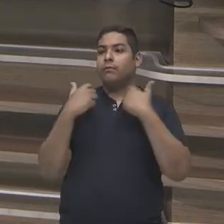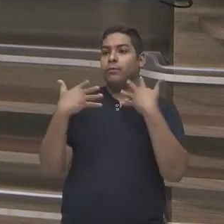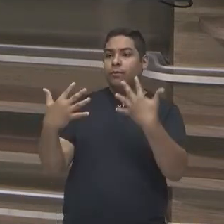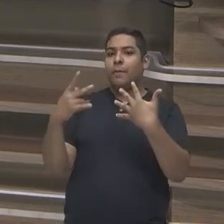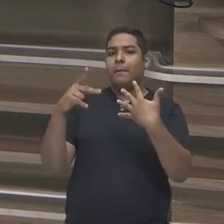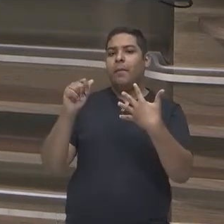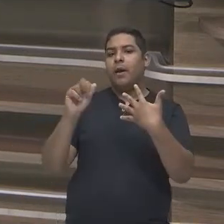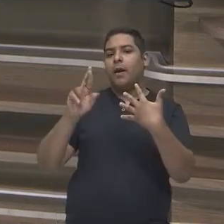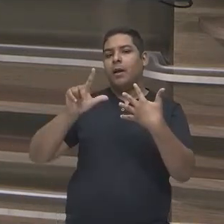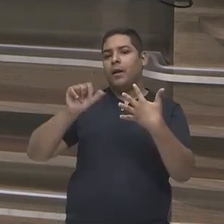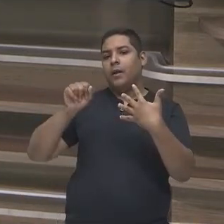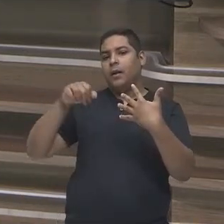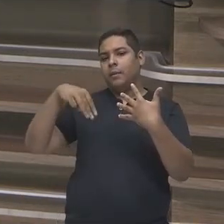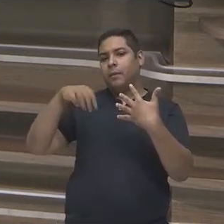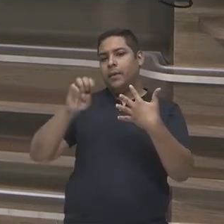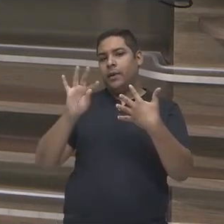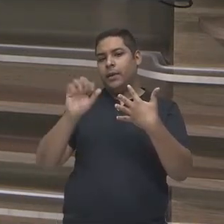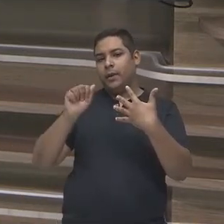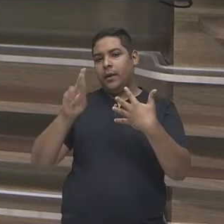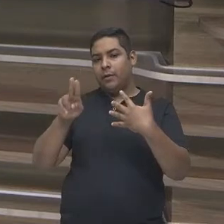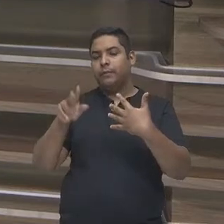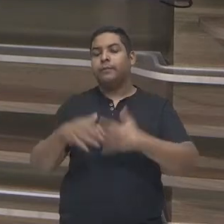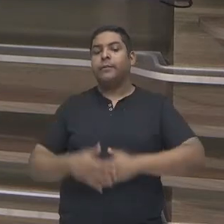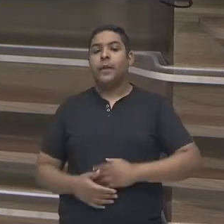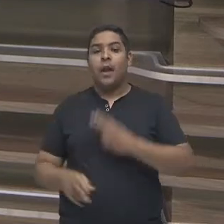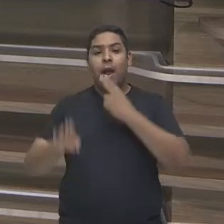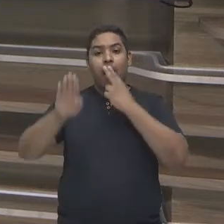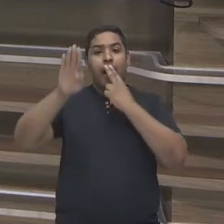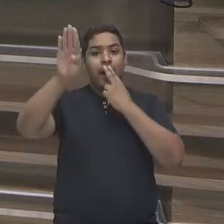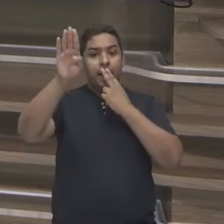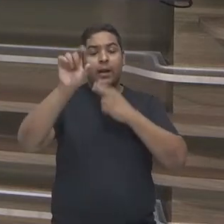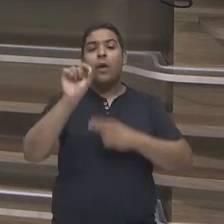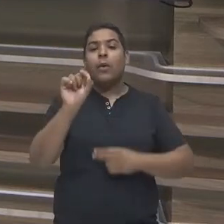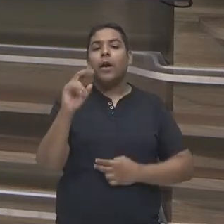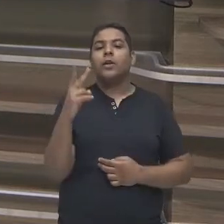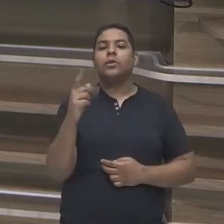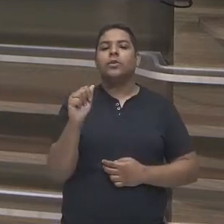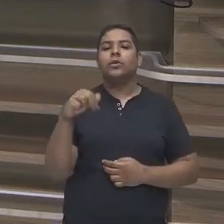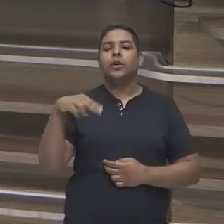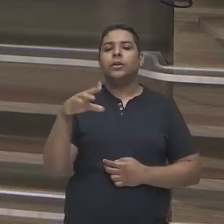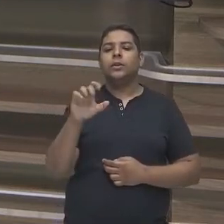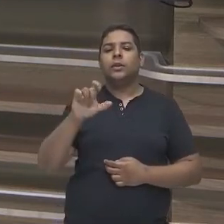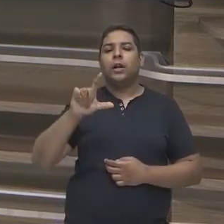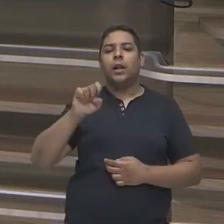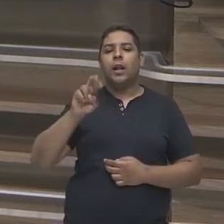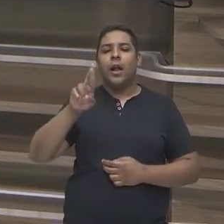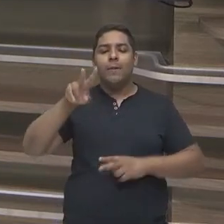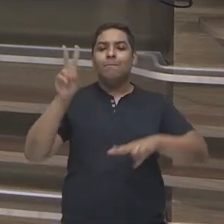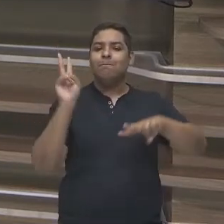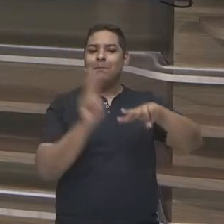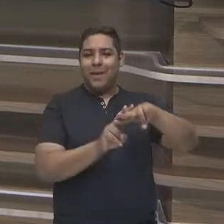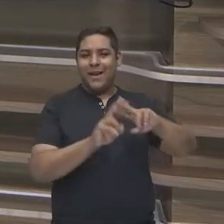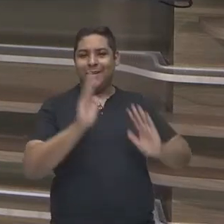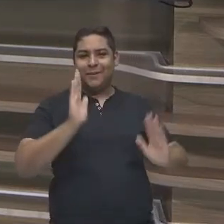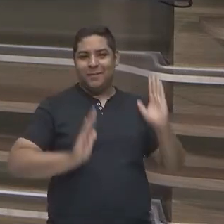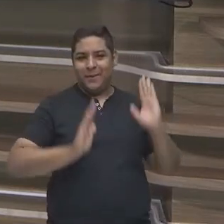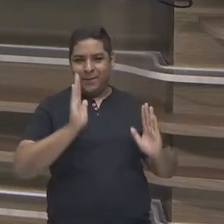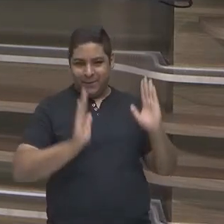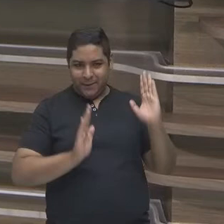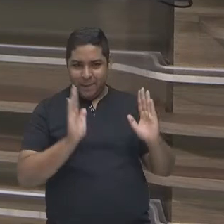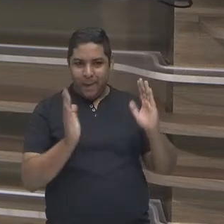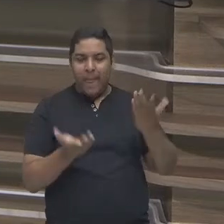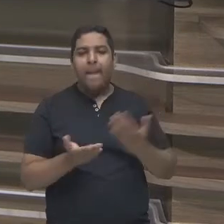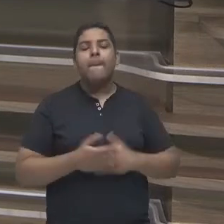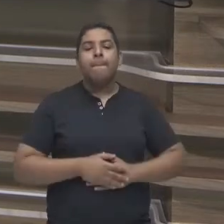era chanceler dessa república. E aí ele também vai ser preso nesse momento. É justamente na sua prisão que